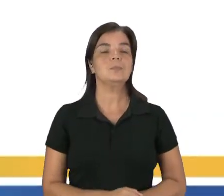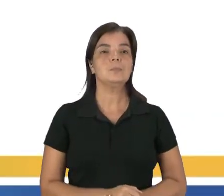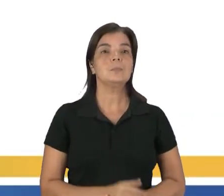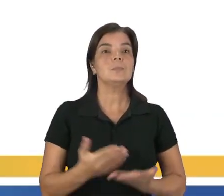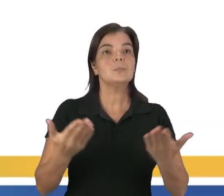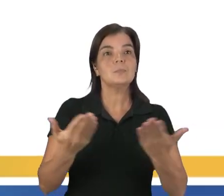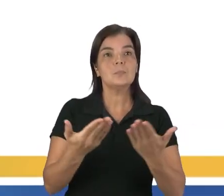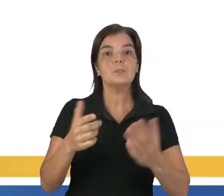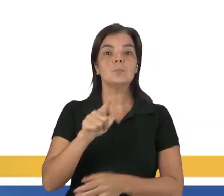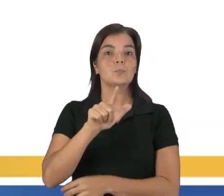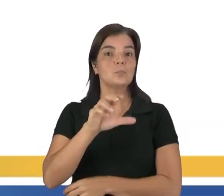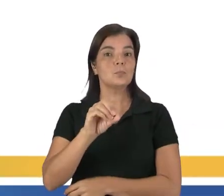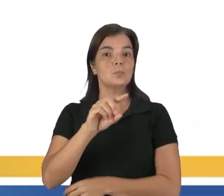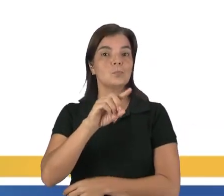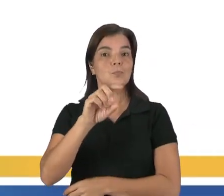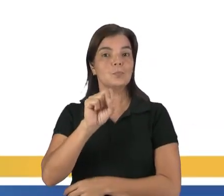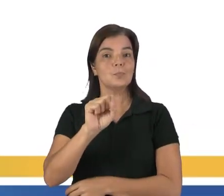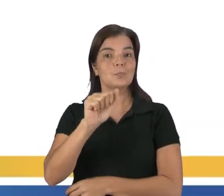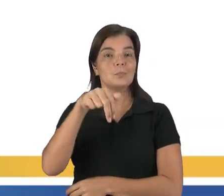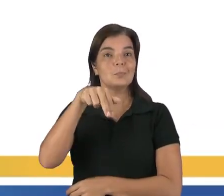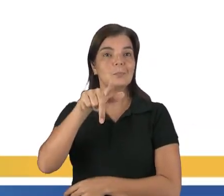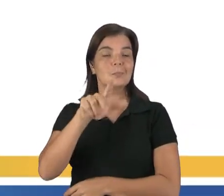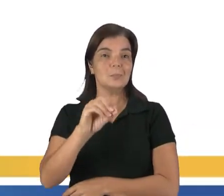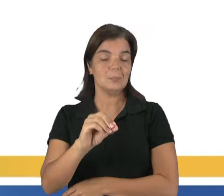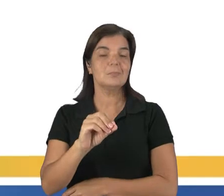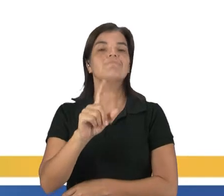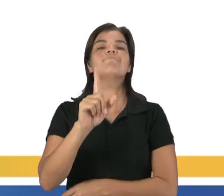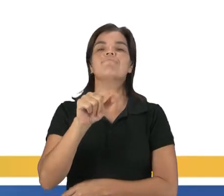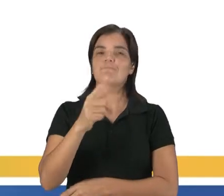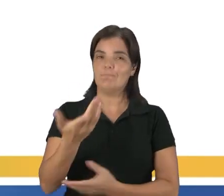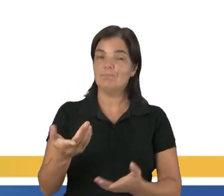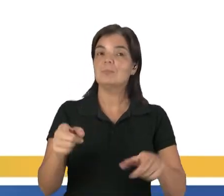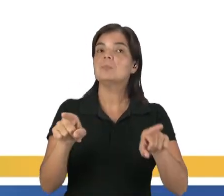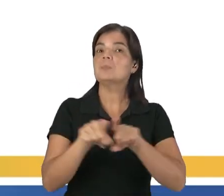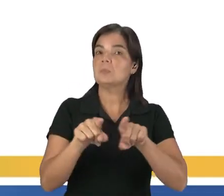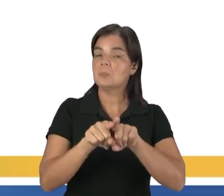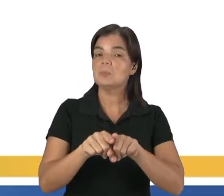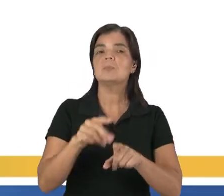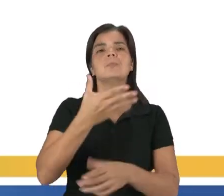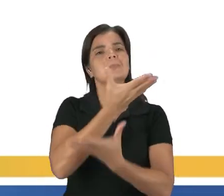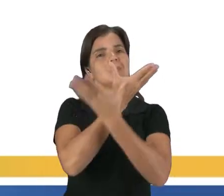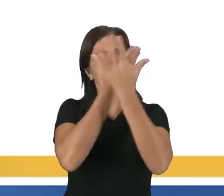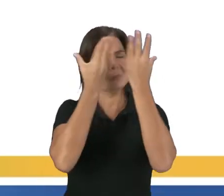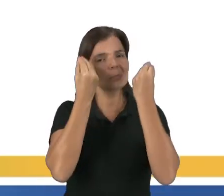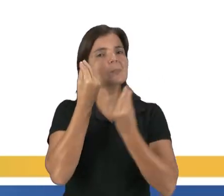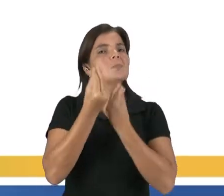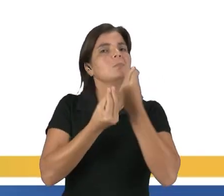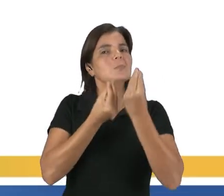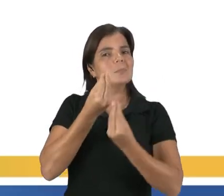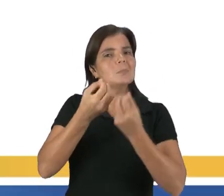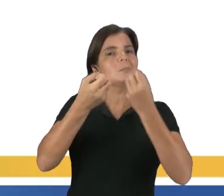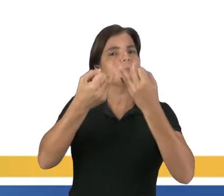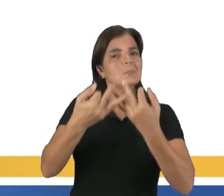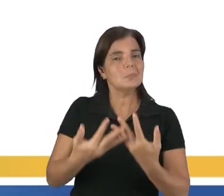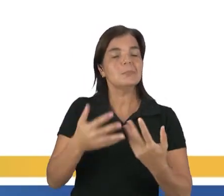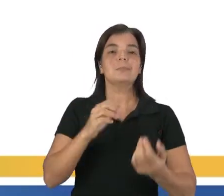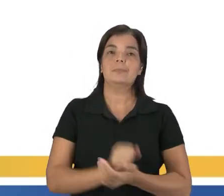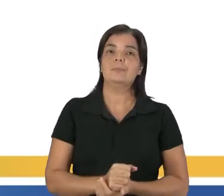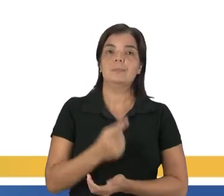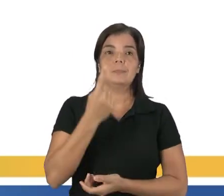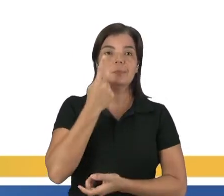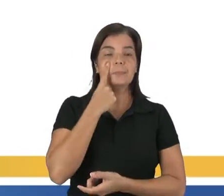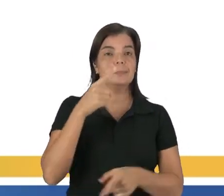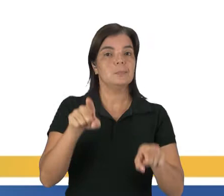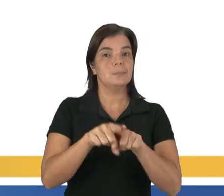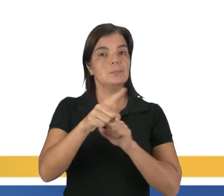A gente vai ver aqui agora a área do losango. Esse quadrilátero, muita gente esquece como é que é a definição. Então, vamos